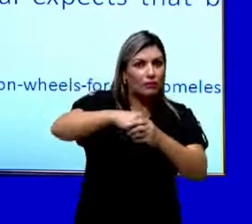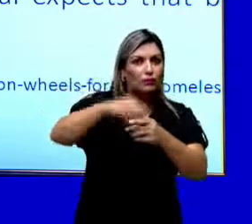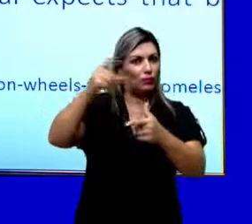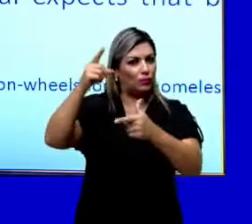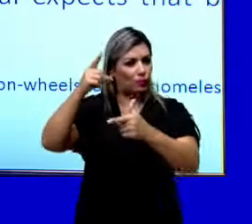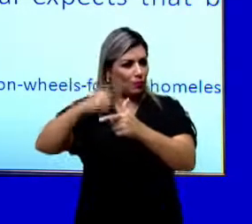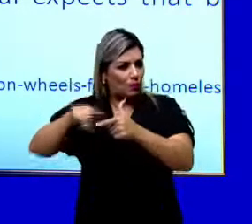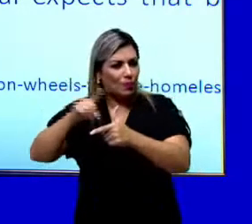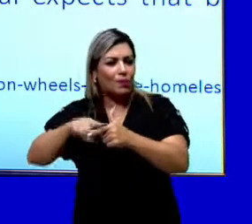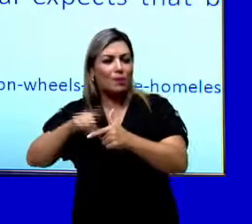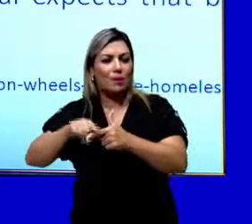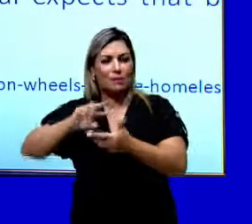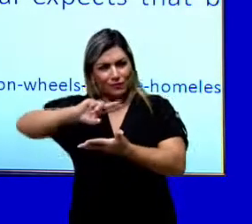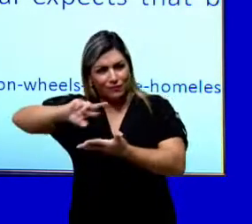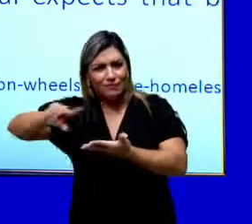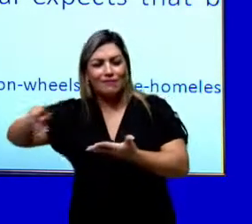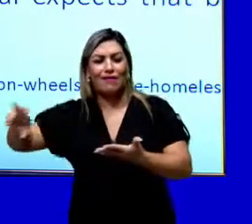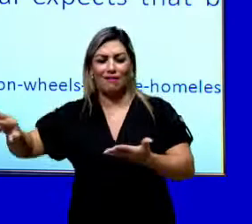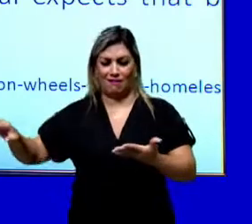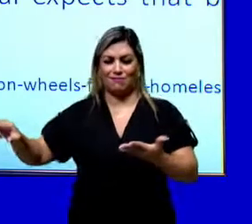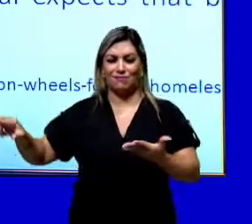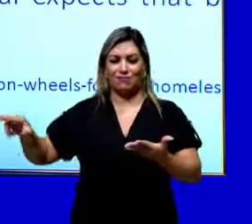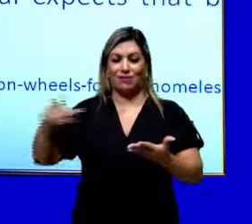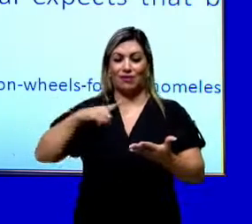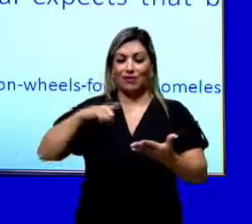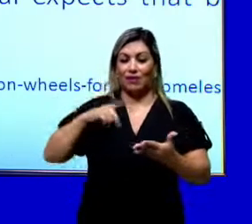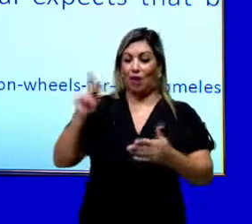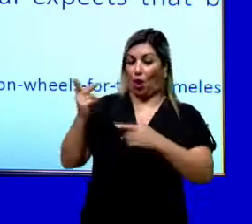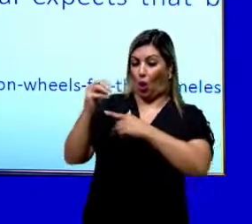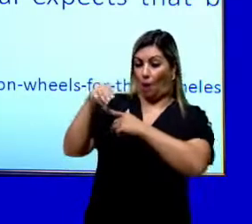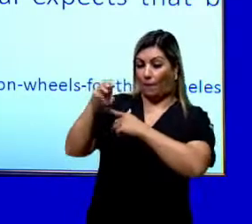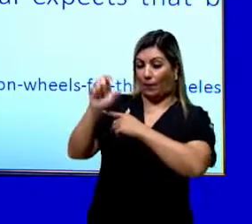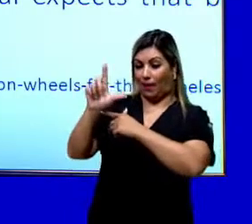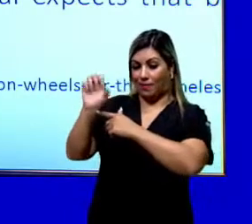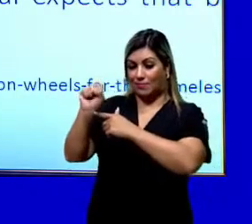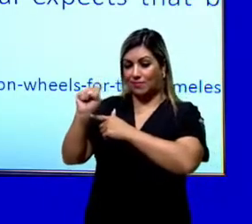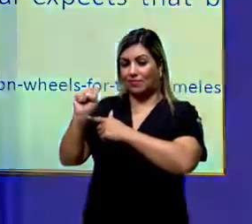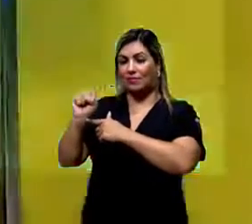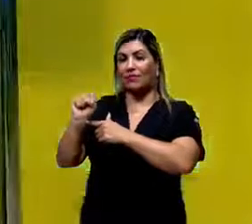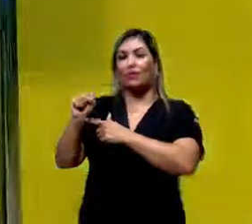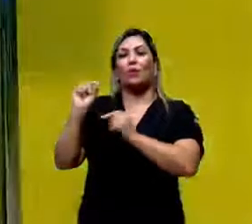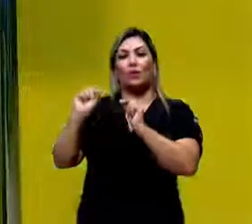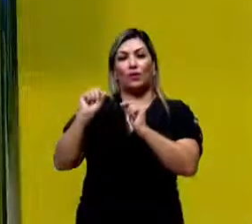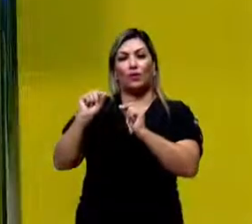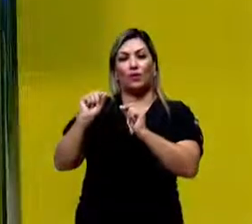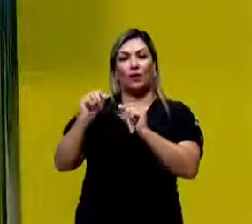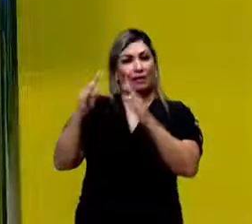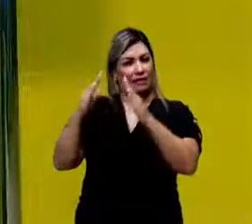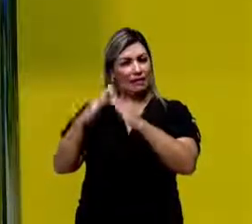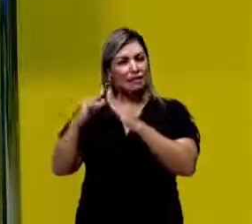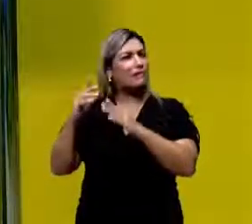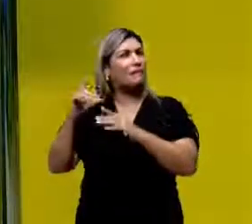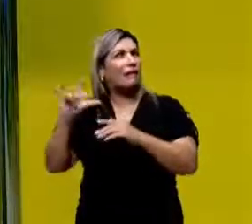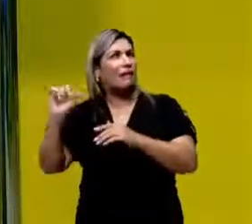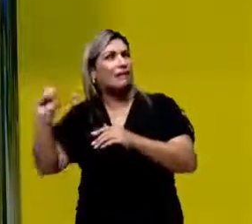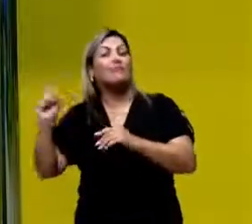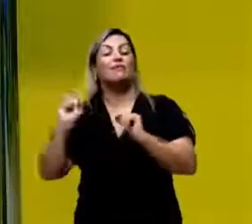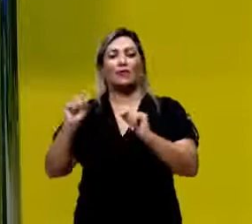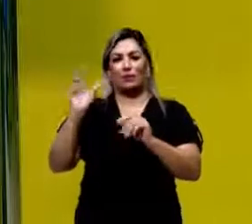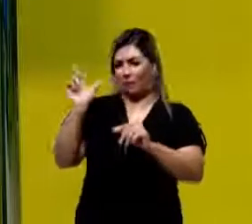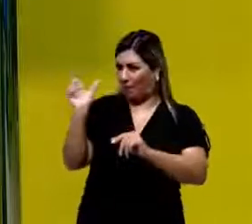mini prótese tantos problemas Net the rules olha só a gente vai ver o que que é rolês lá já já